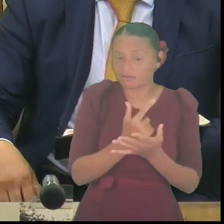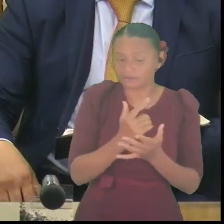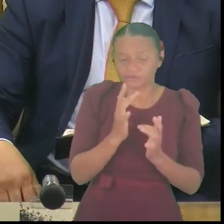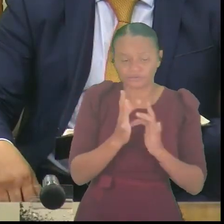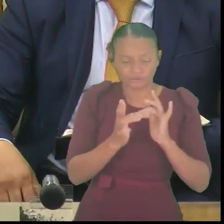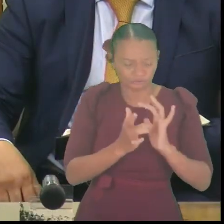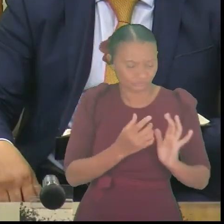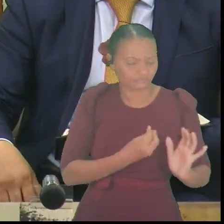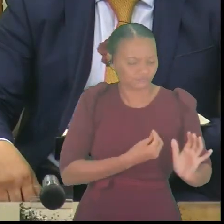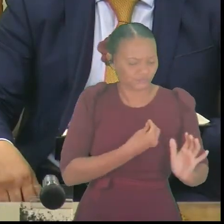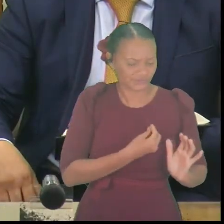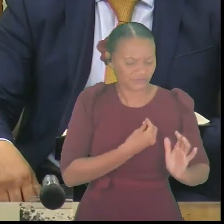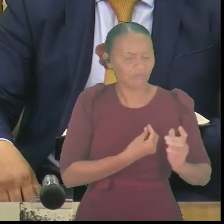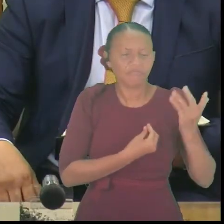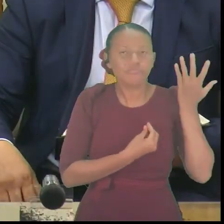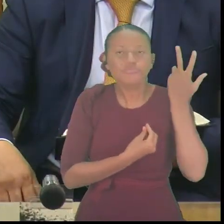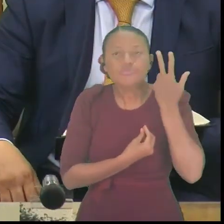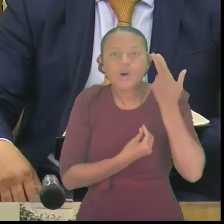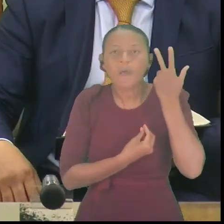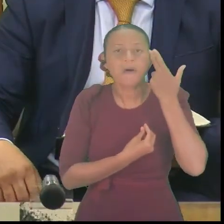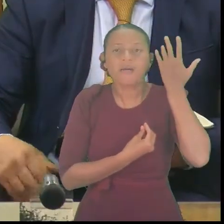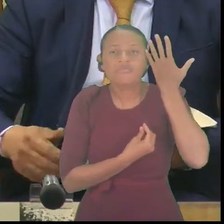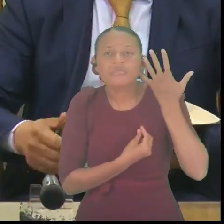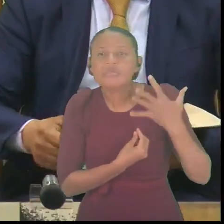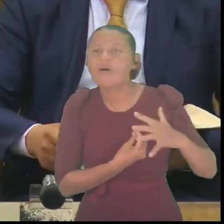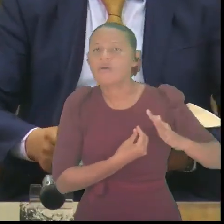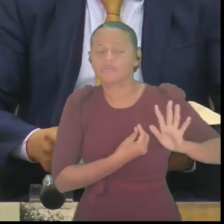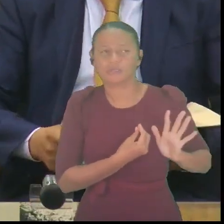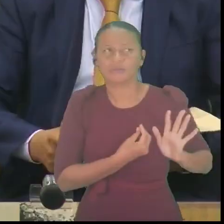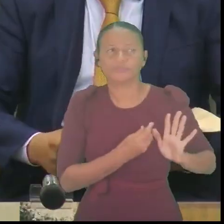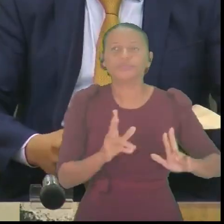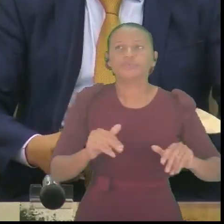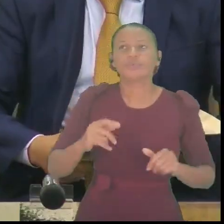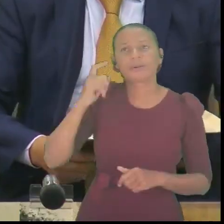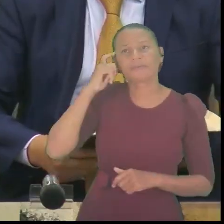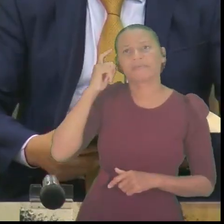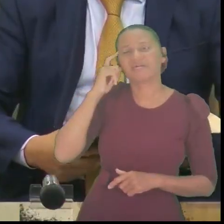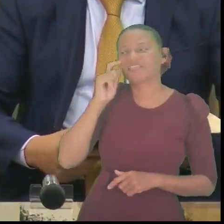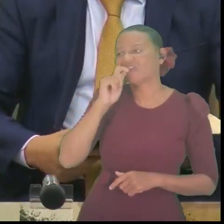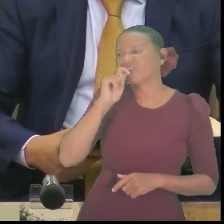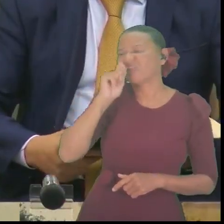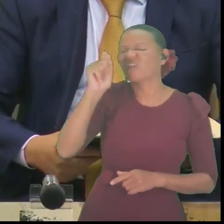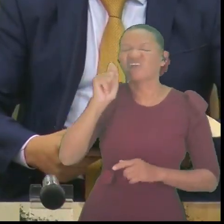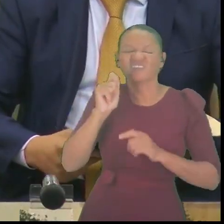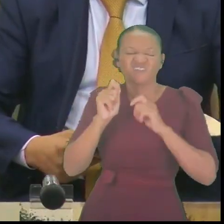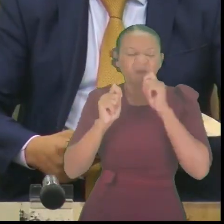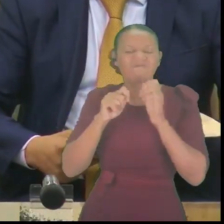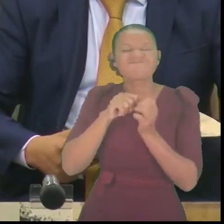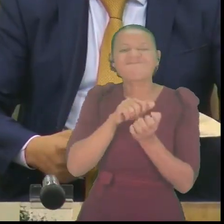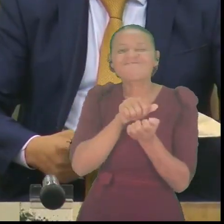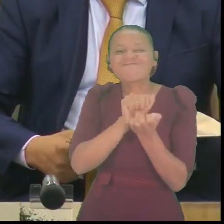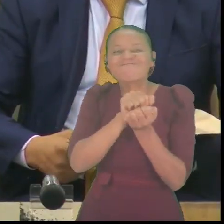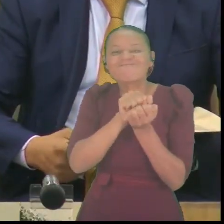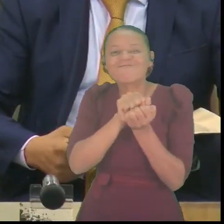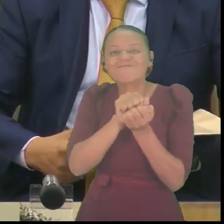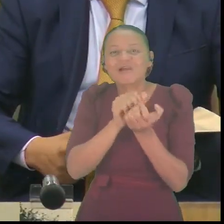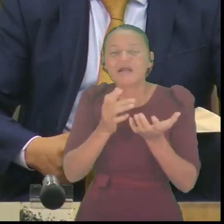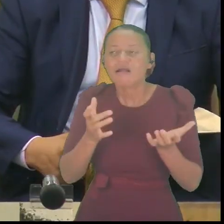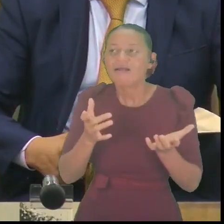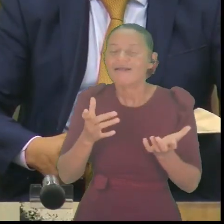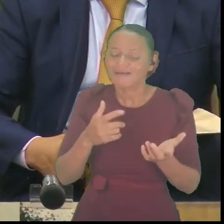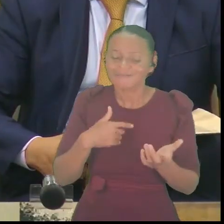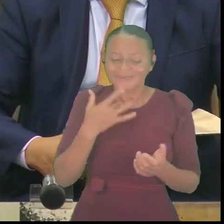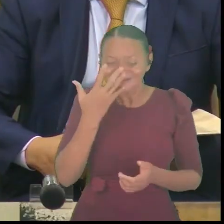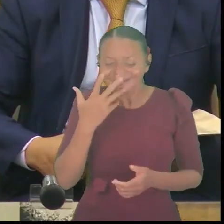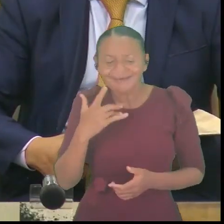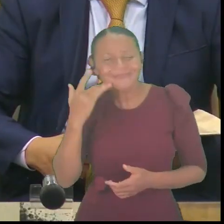vida natural. Normalmente a gente nunca pensa em Jesus banguelo, um menininho trocando seus dentes, mas Jesus foi uma